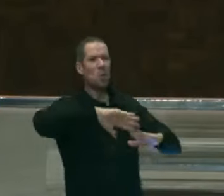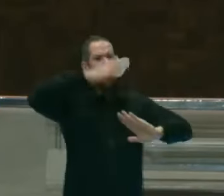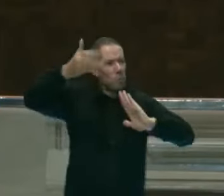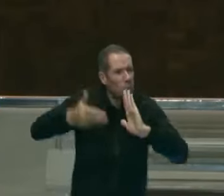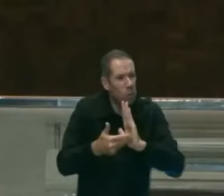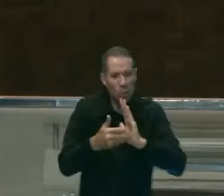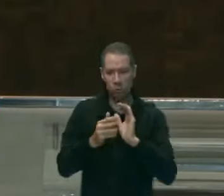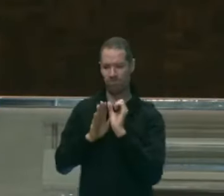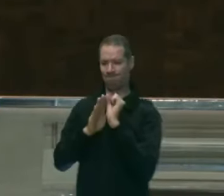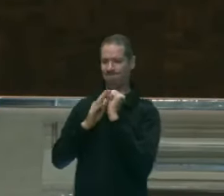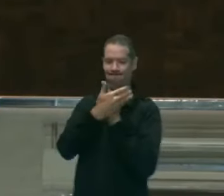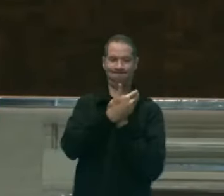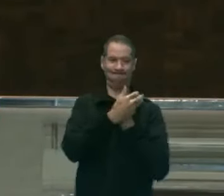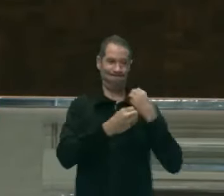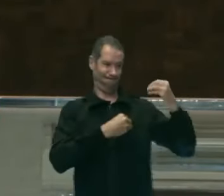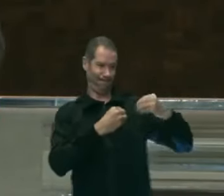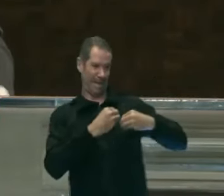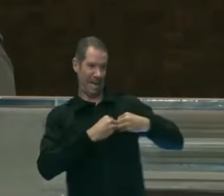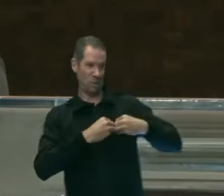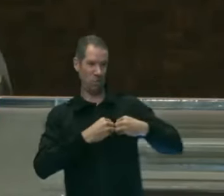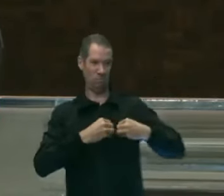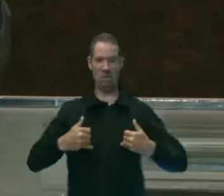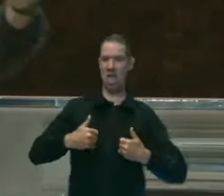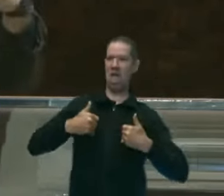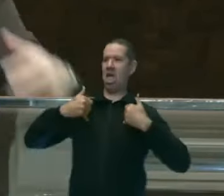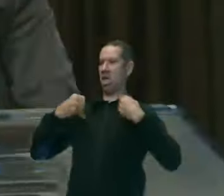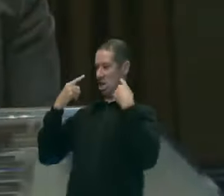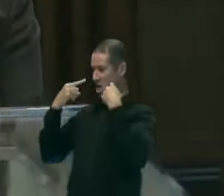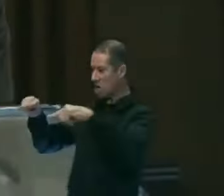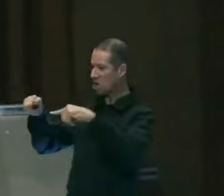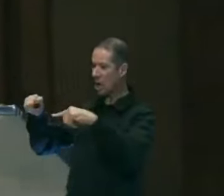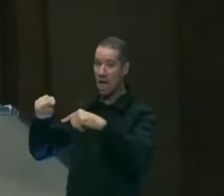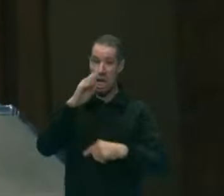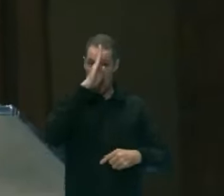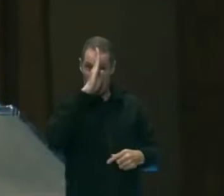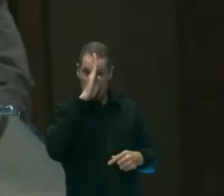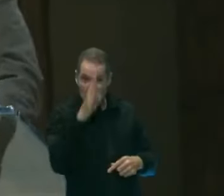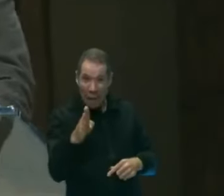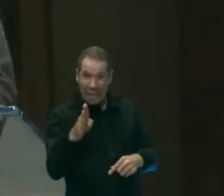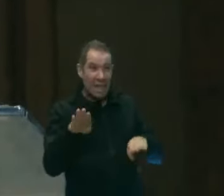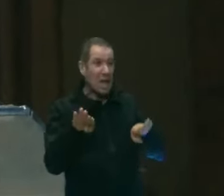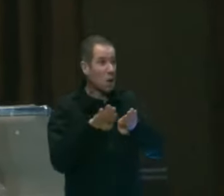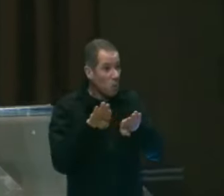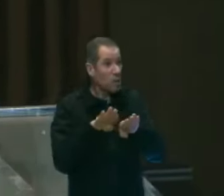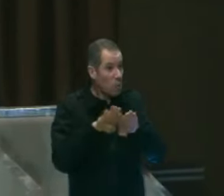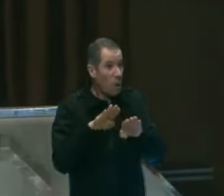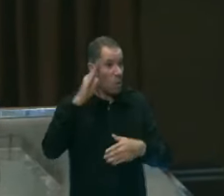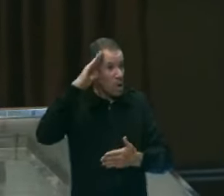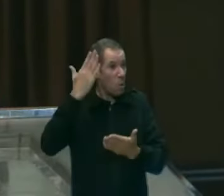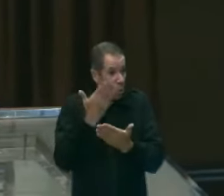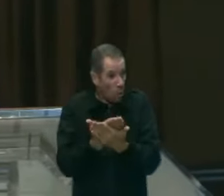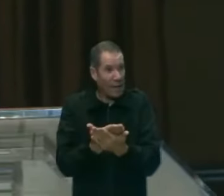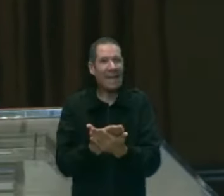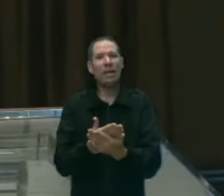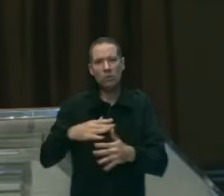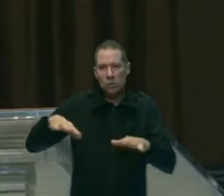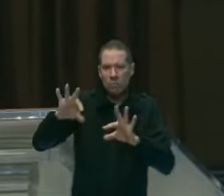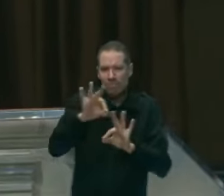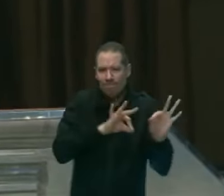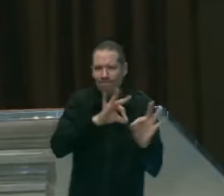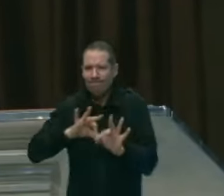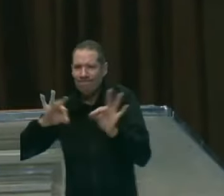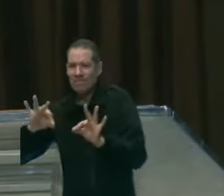aquilo mascarava a sua rebeldia. O mesmo acontece com Balaão. Eu creio que os seus ornamentos,